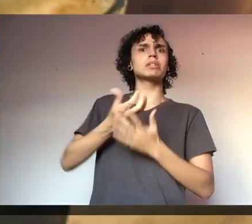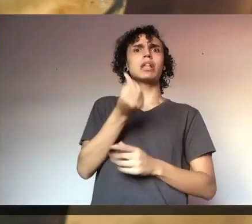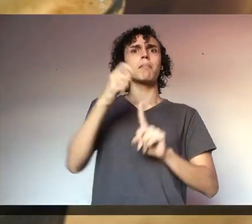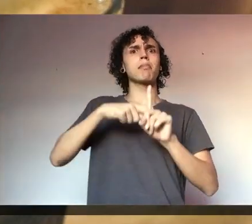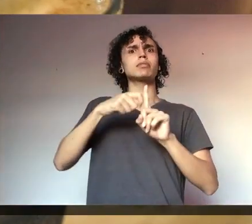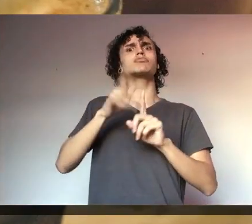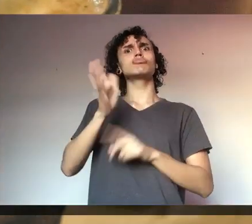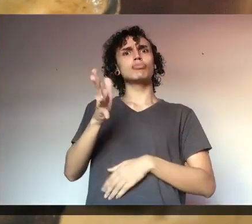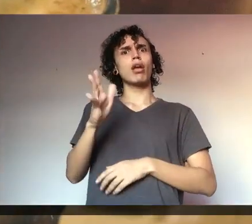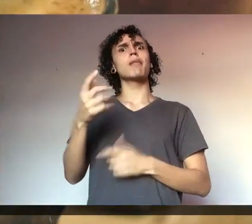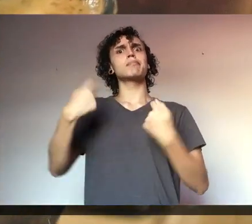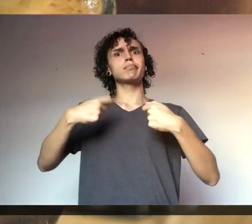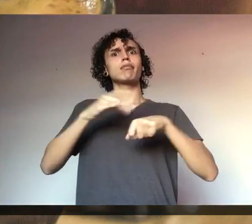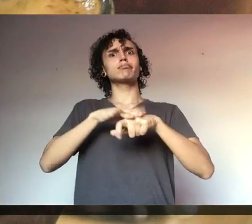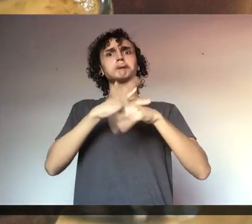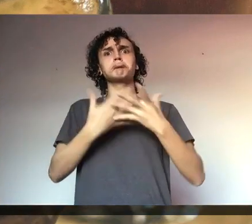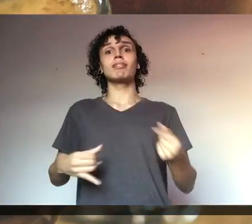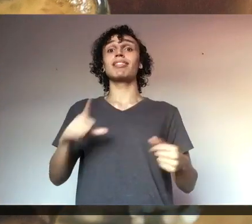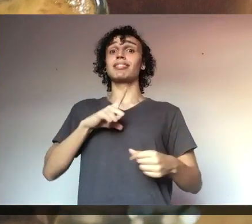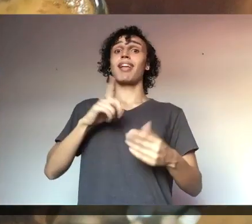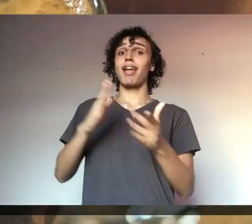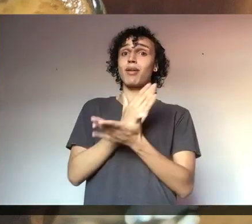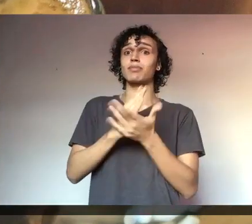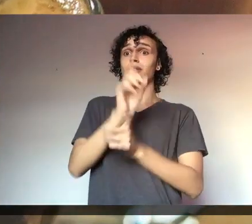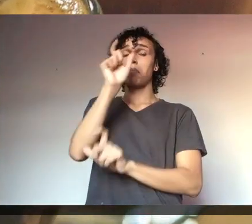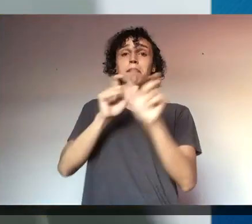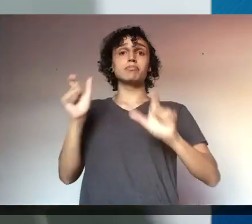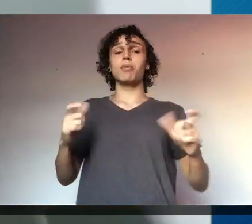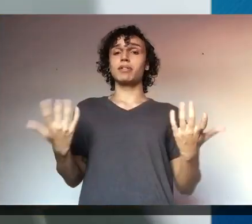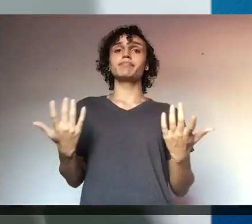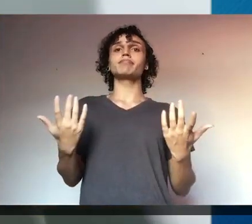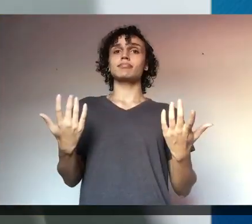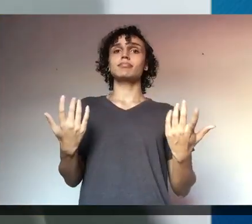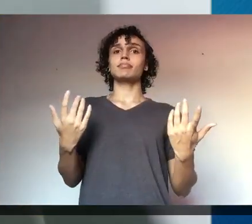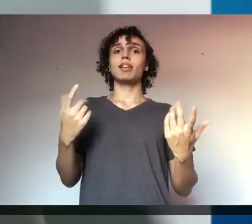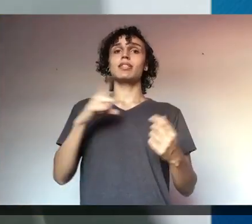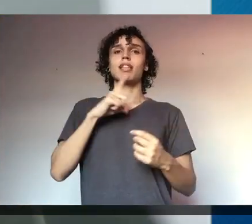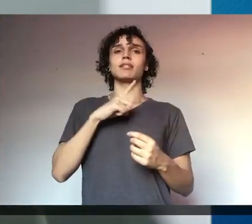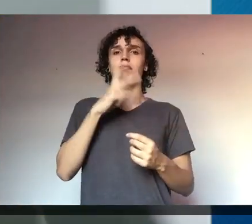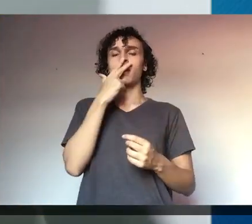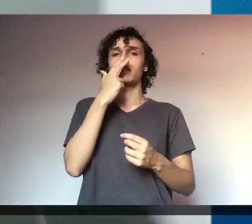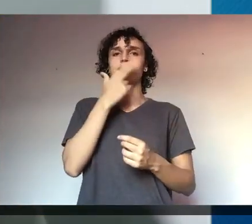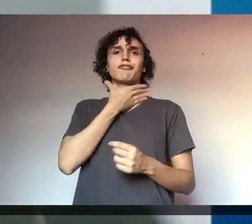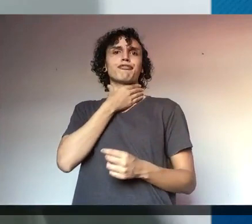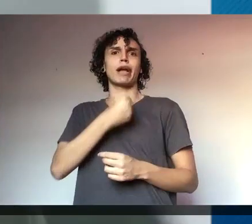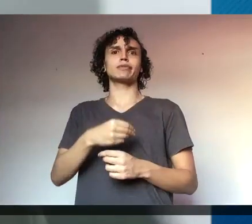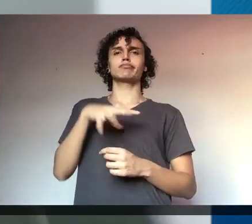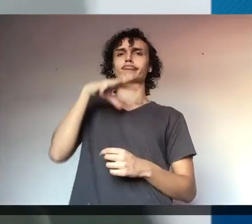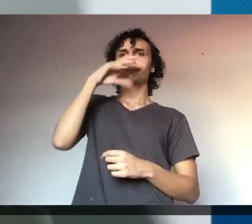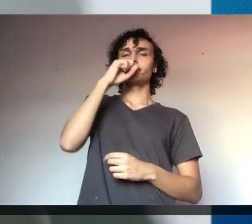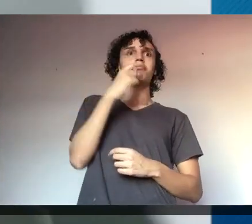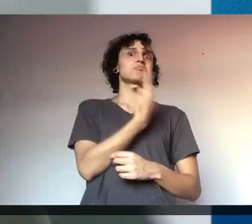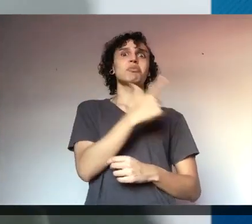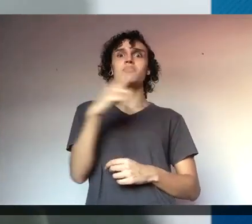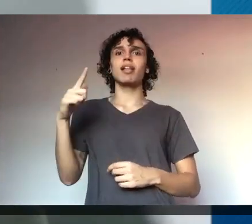tempo interessante para que a pessoa se recupere. E alguns continuam tendo o que a gente chama também de ilusão de olfato,